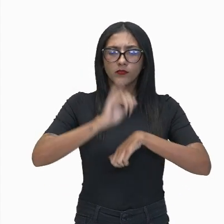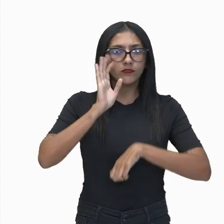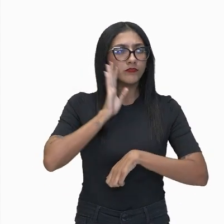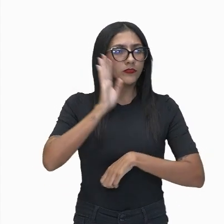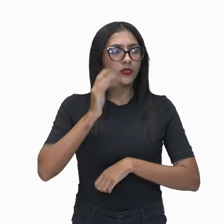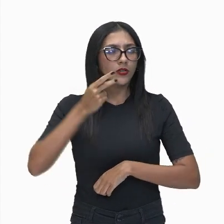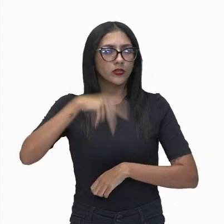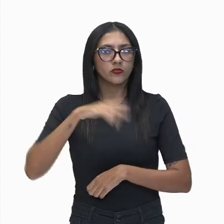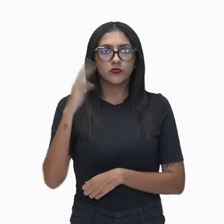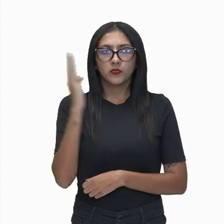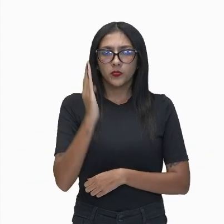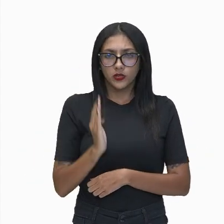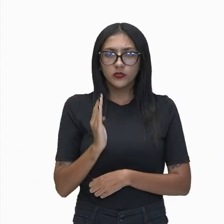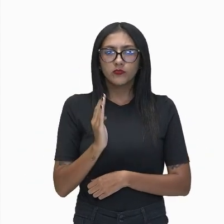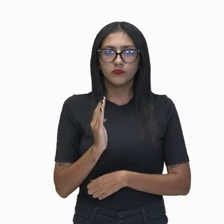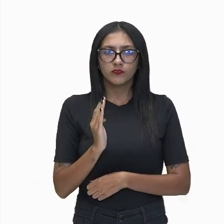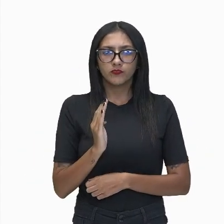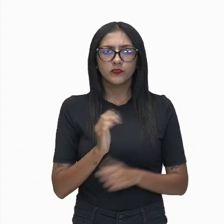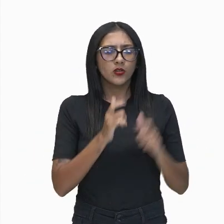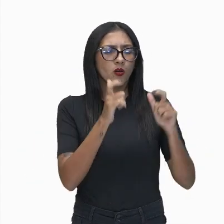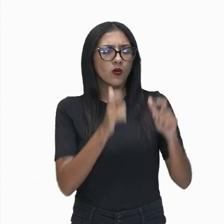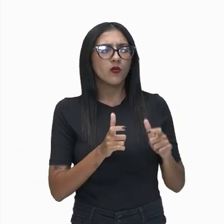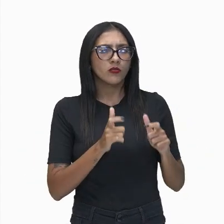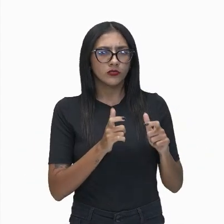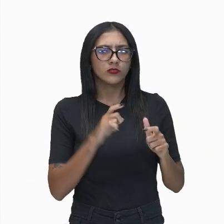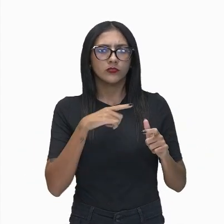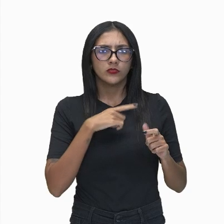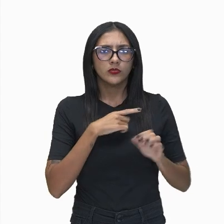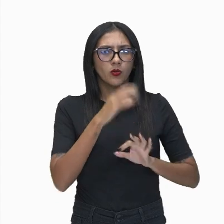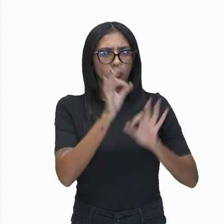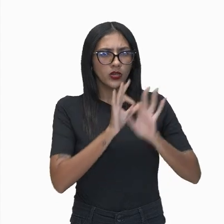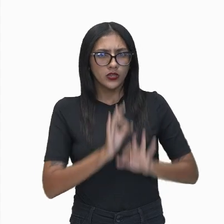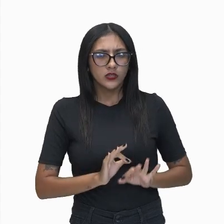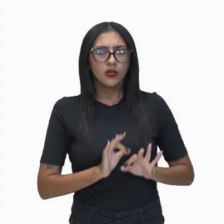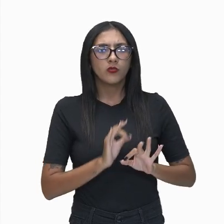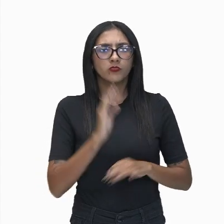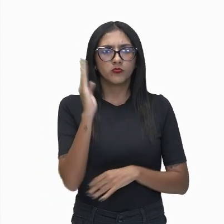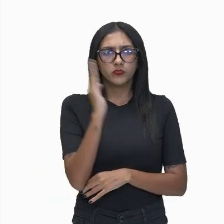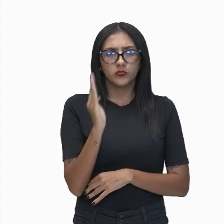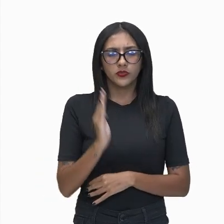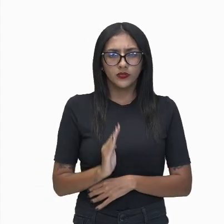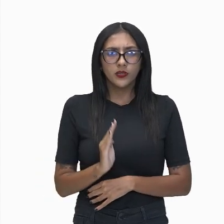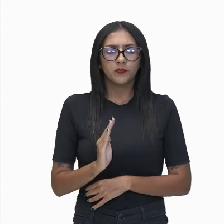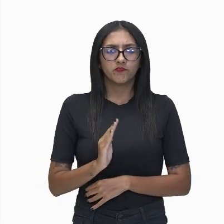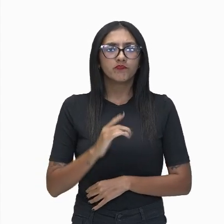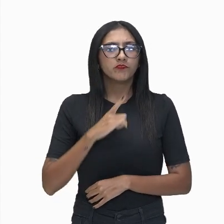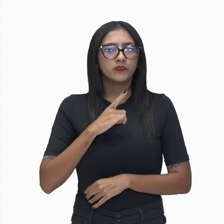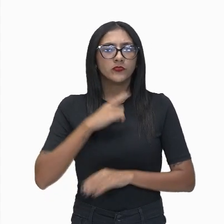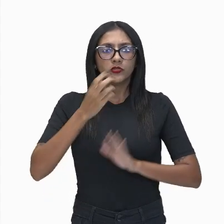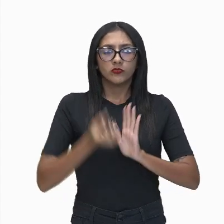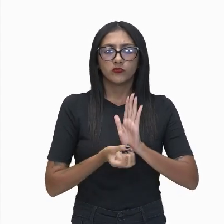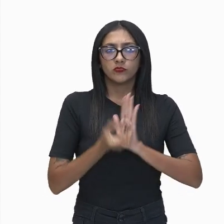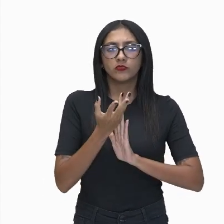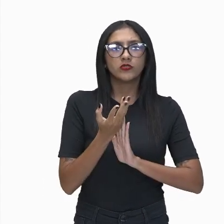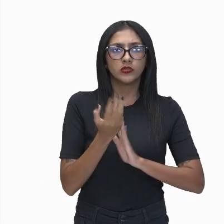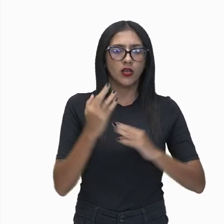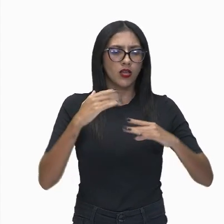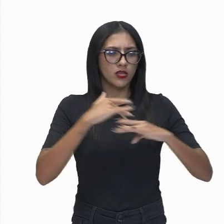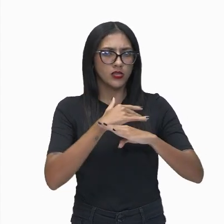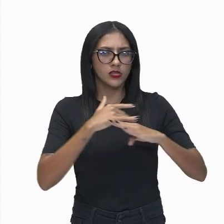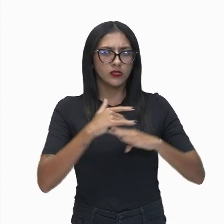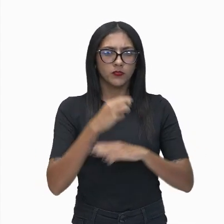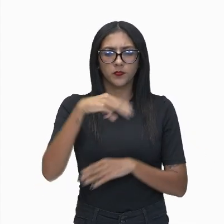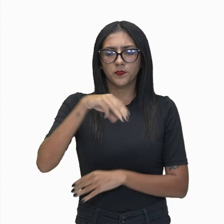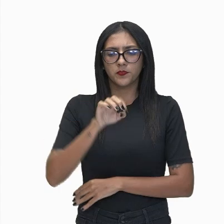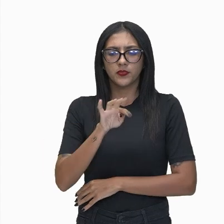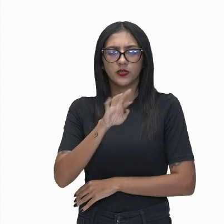Brasil, onde, acompanhado da urbanização brasileira, nós temos aí, né, a formação das metrópoles